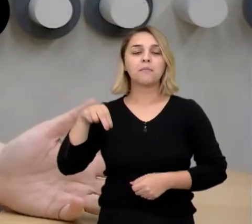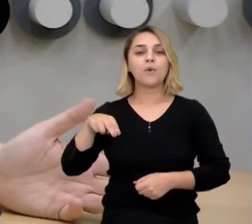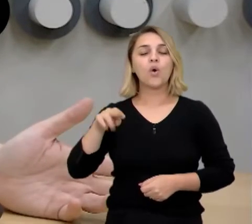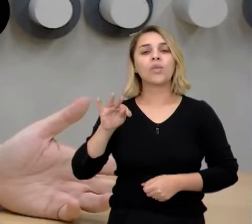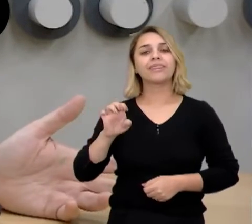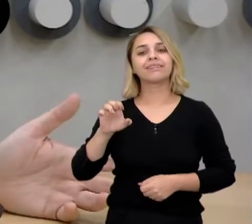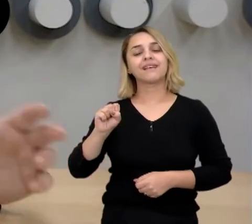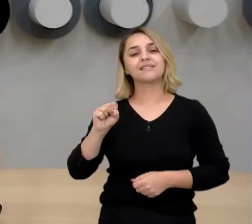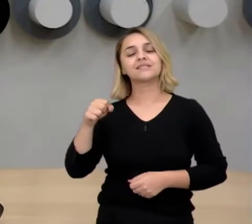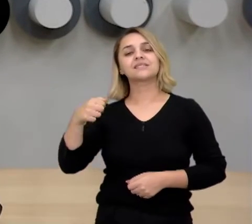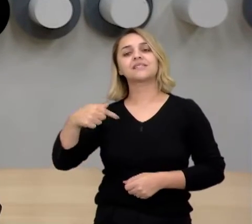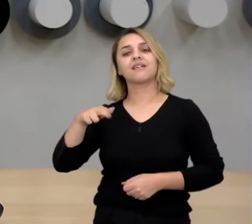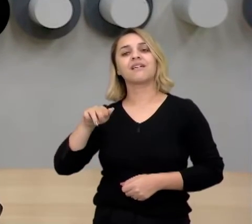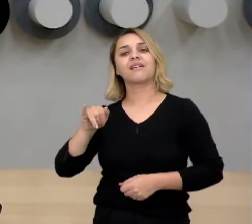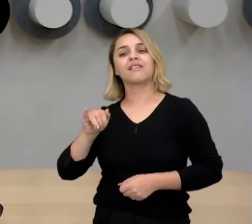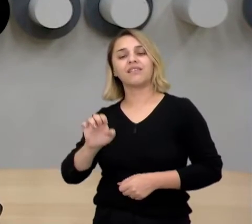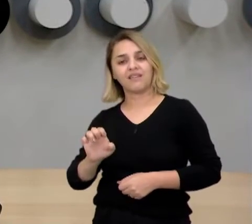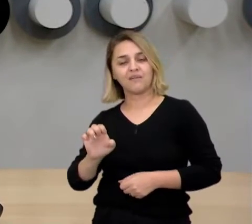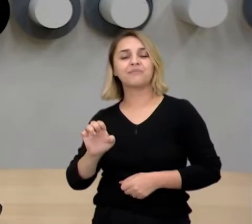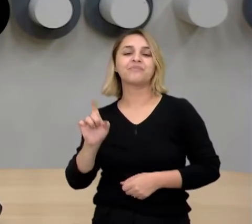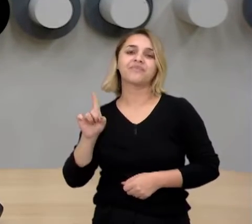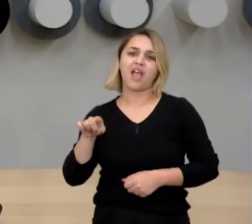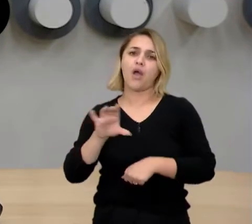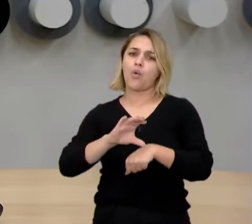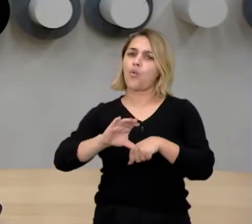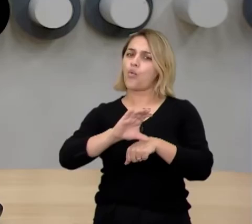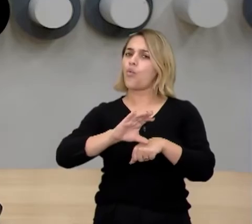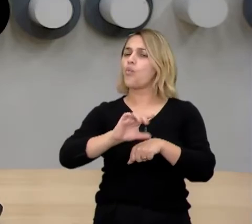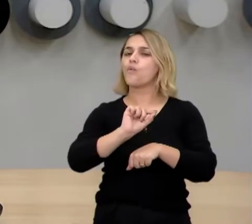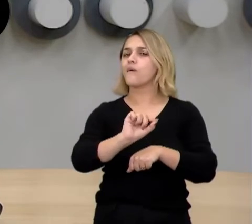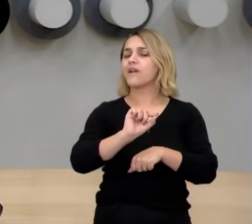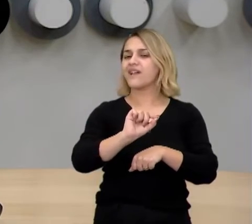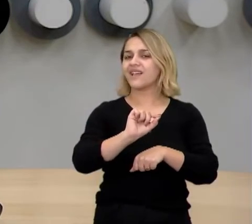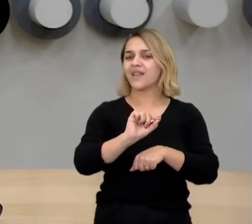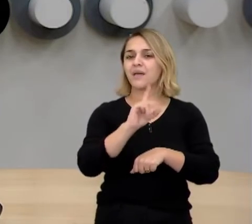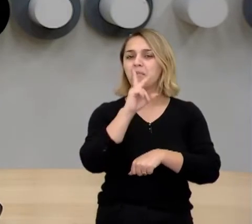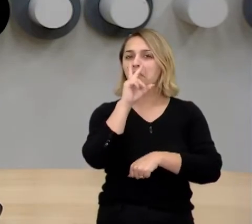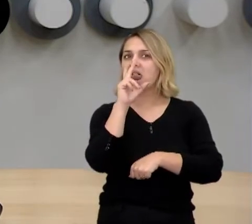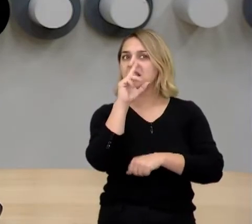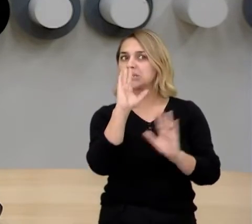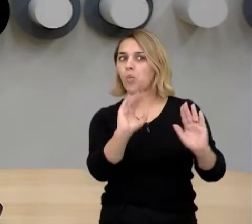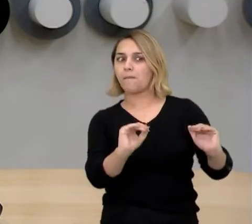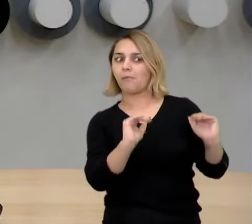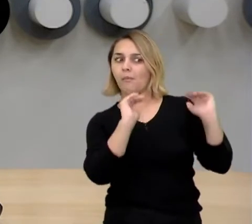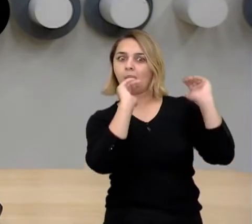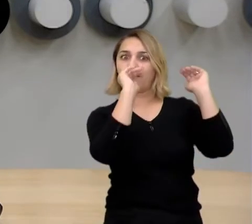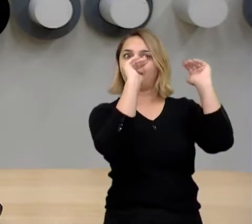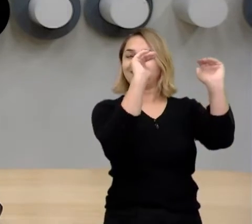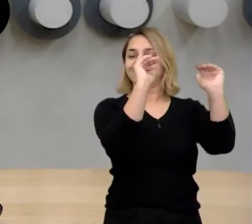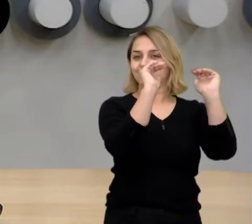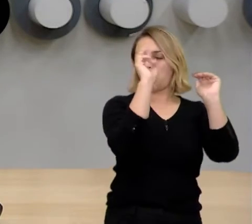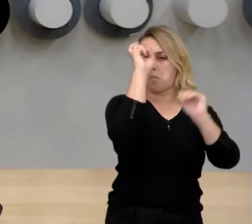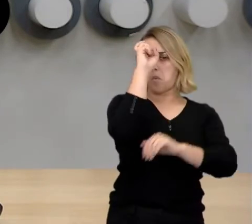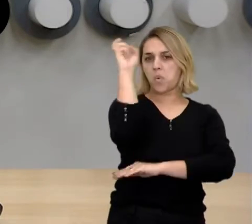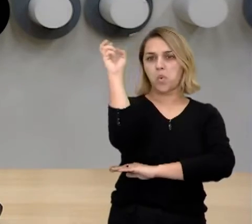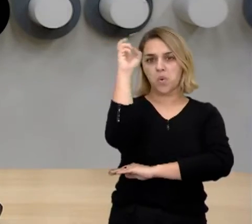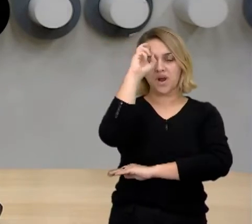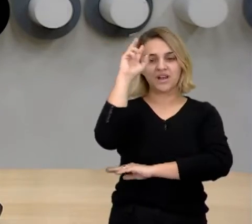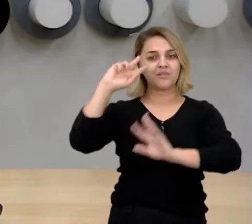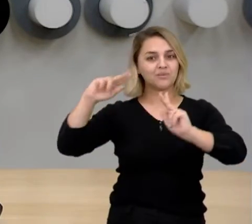constituição seria, digamos assim, a glória, da razão humana, considerando